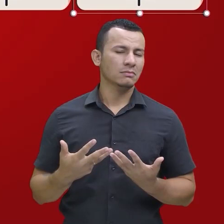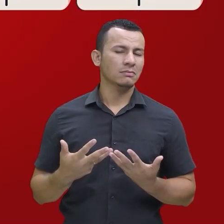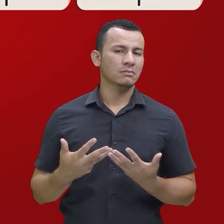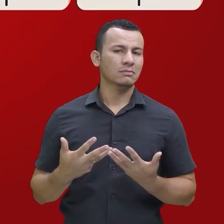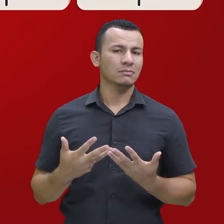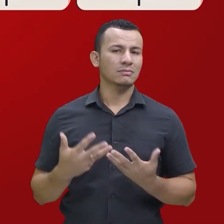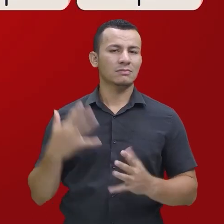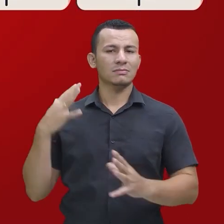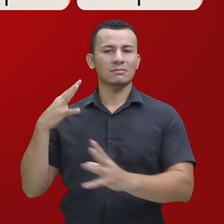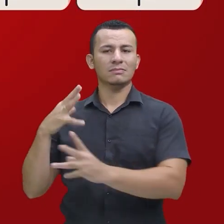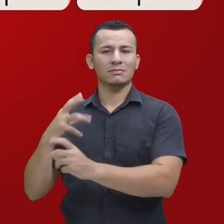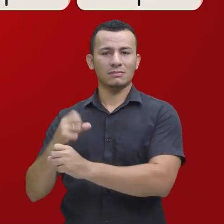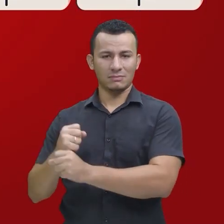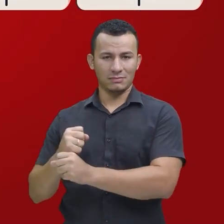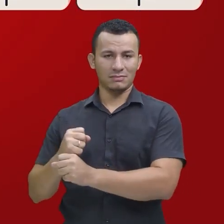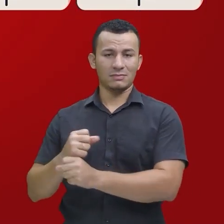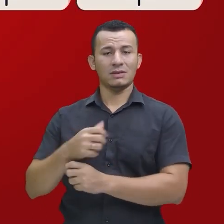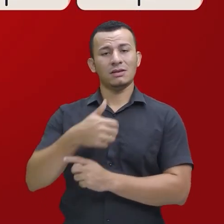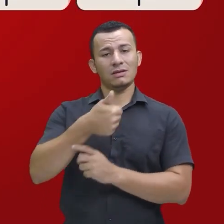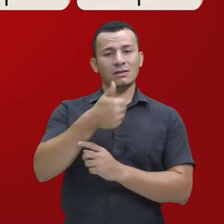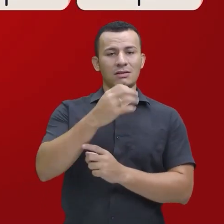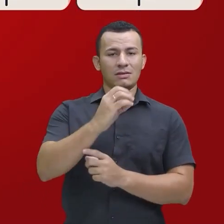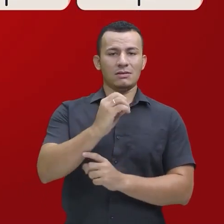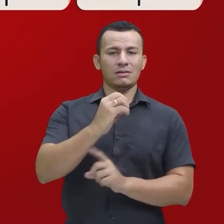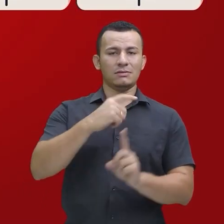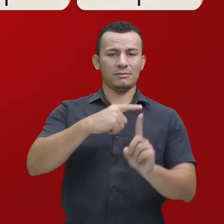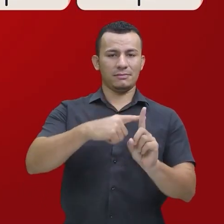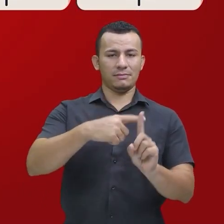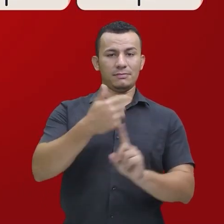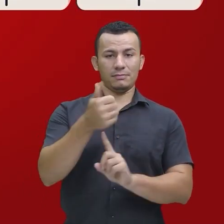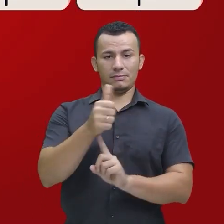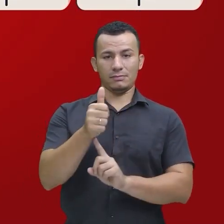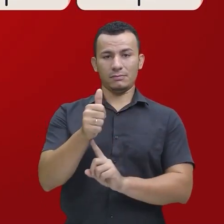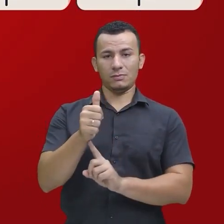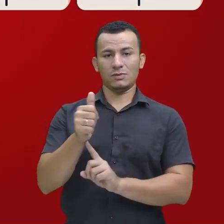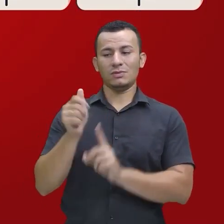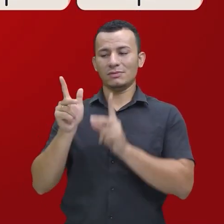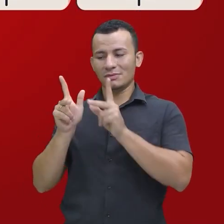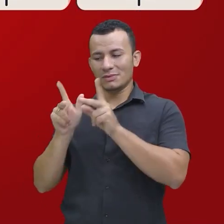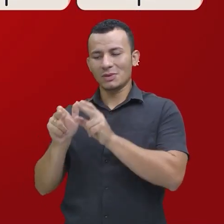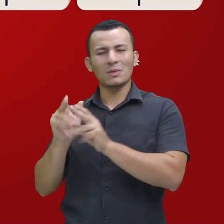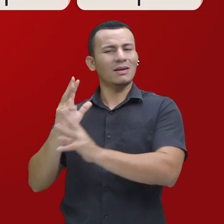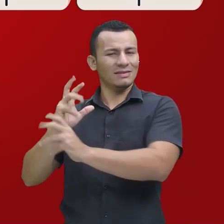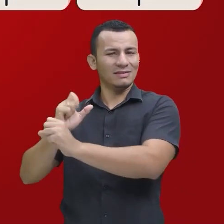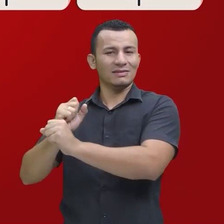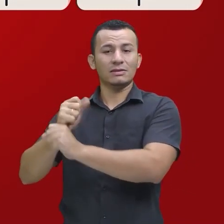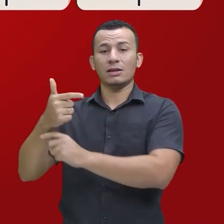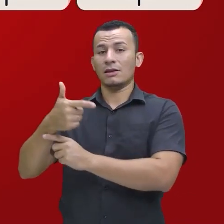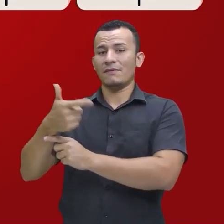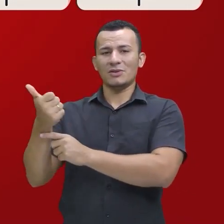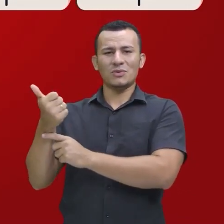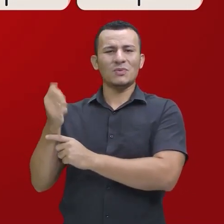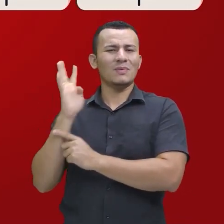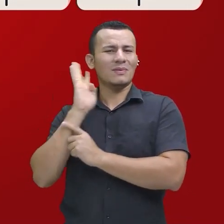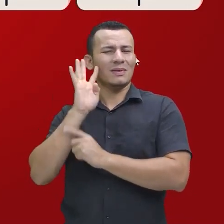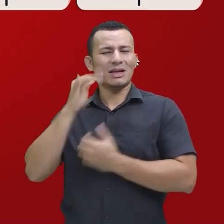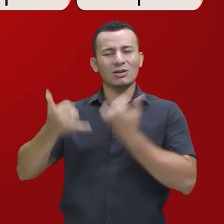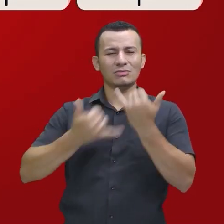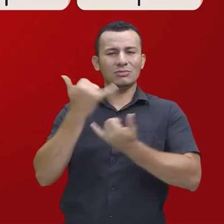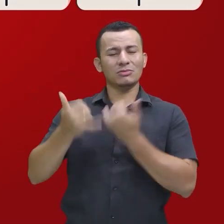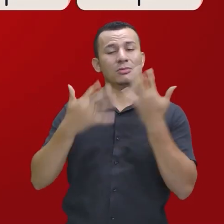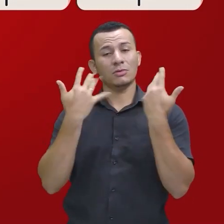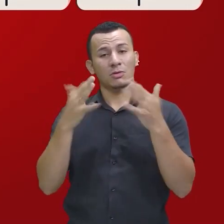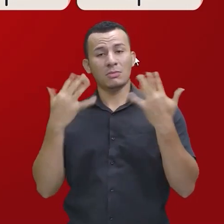resultado aí no final. 10 mais 11 é igual a 21. Que jogo legal e parabéns para você que